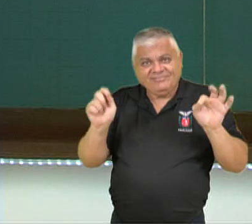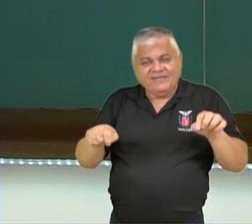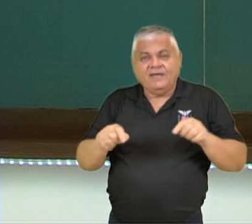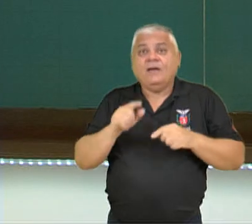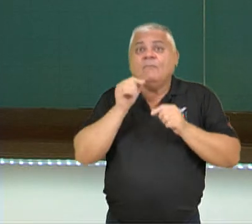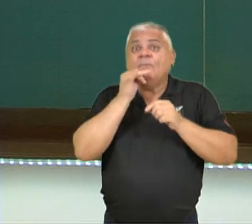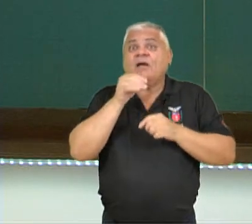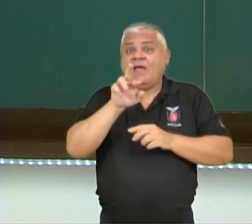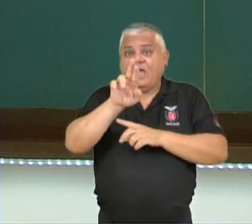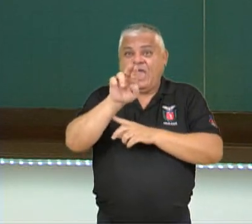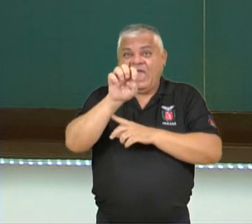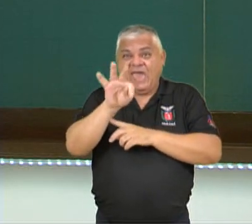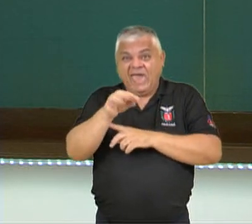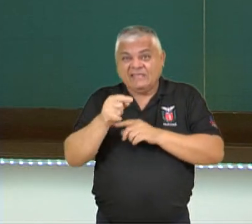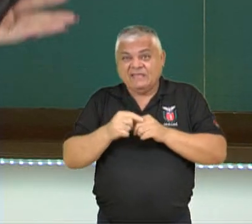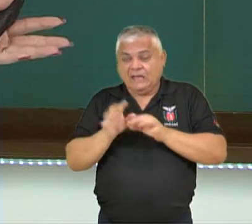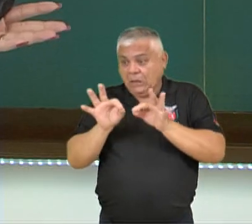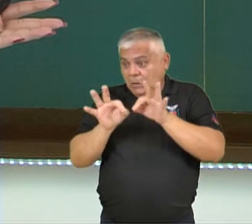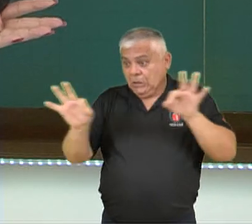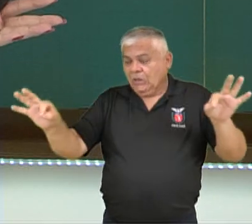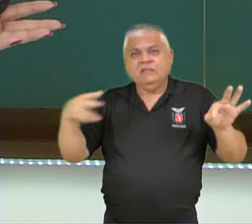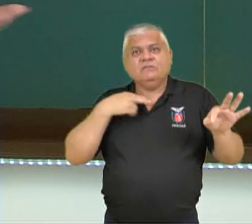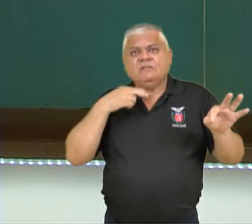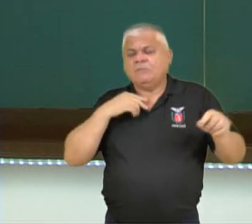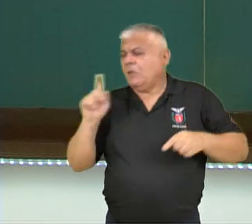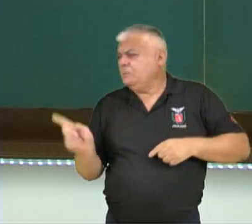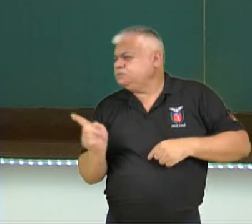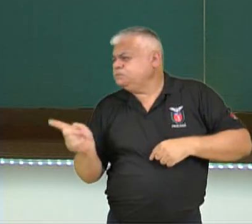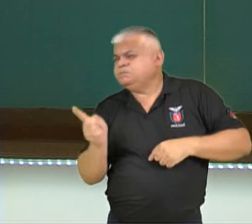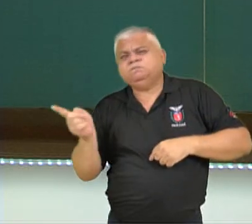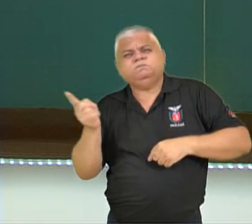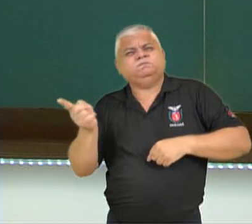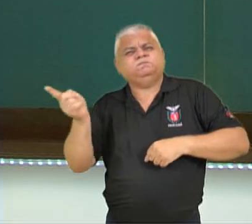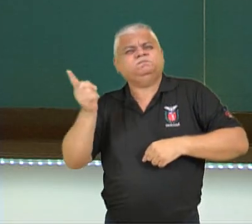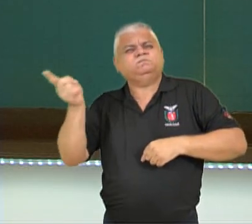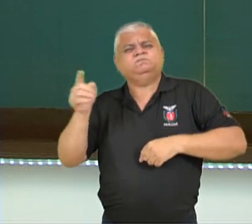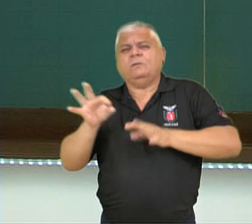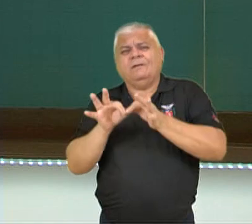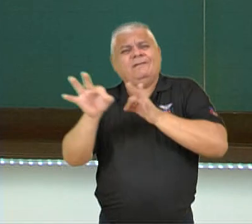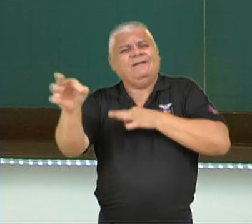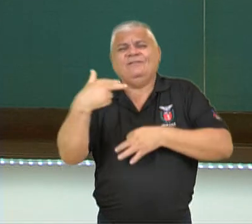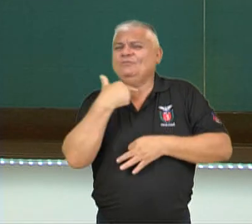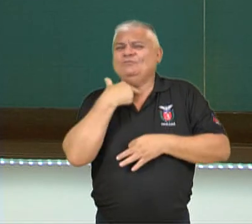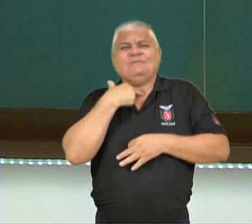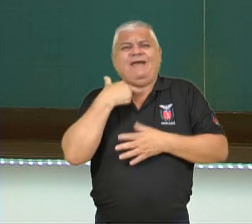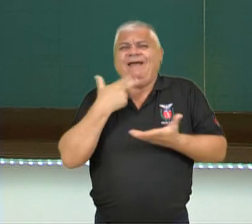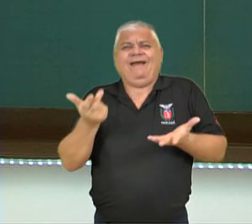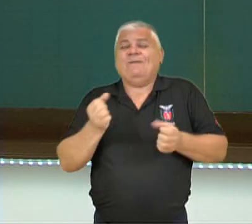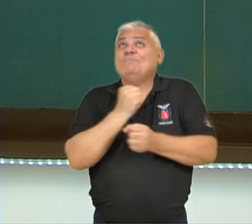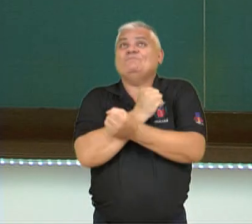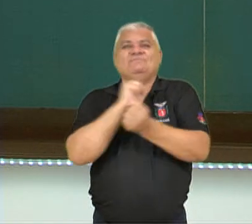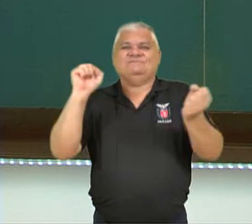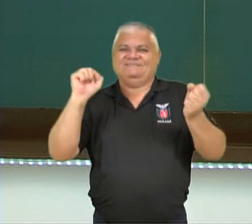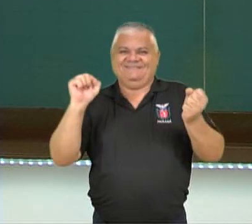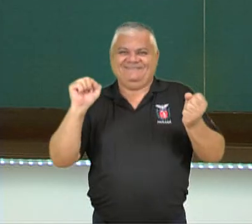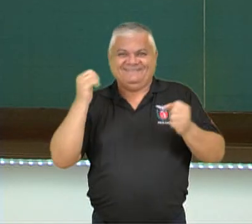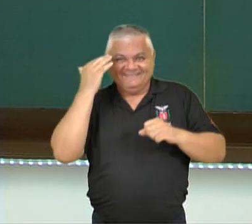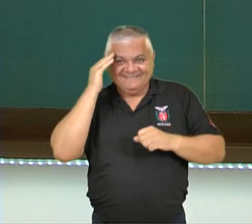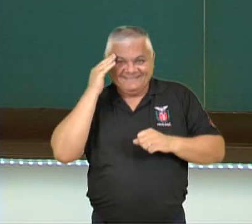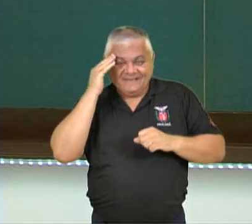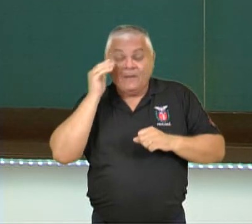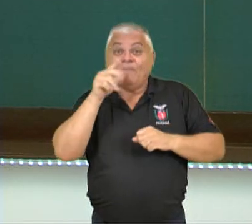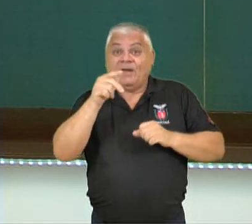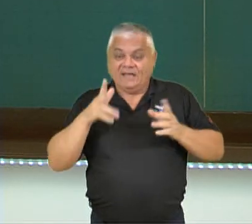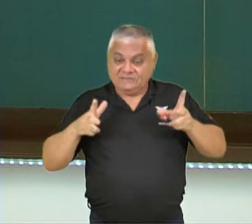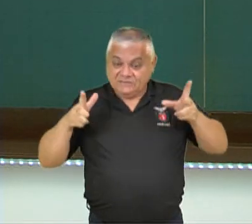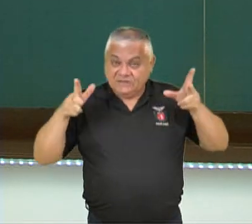não podemos medir porque ela é infinita, ok? Ela é adimensional, não tem dimensão, é infinito. Mas o segmento de